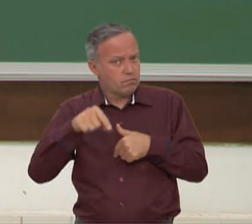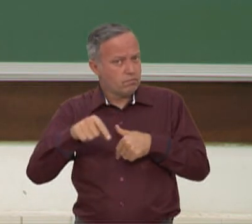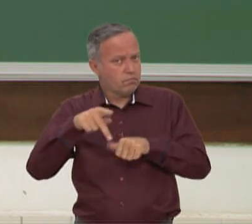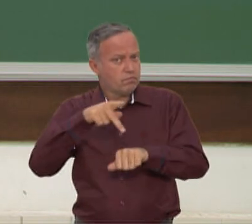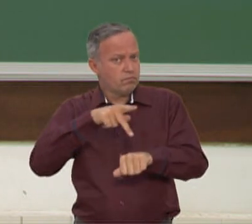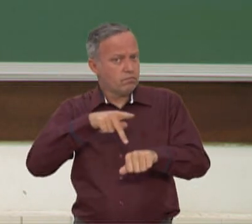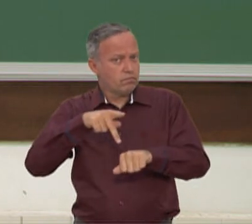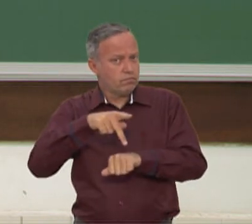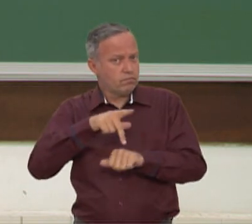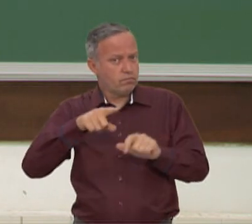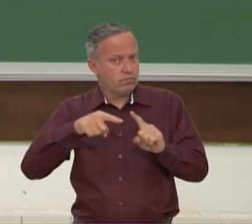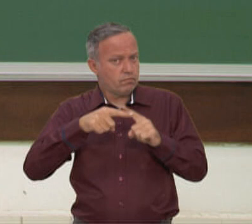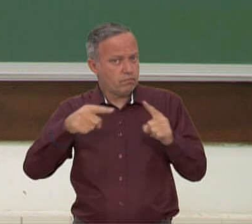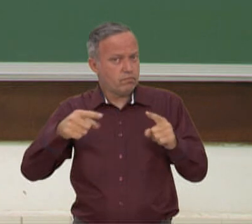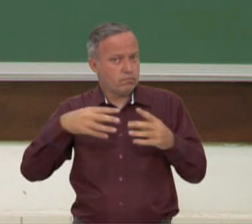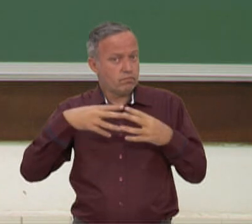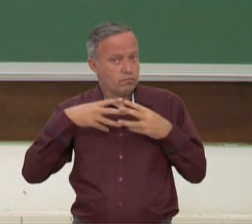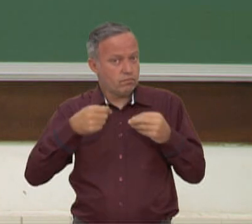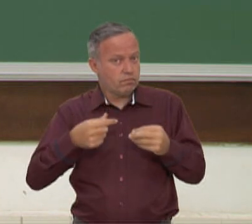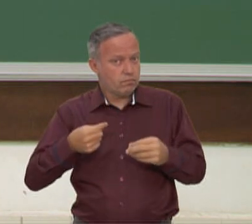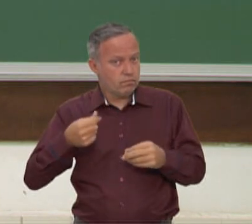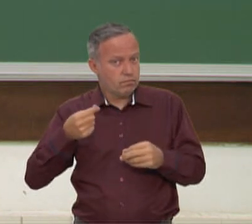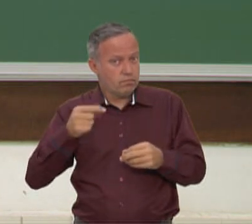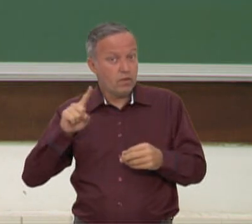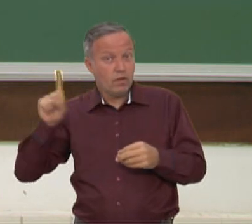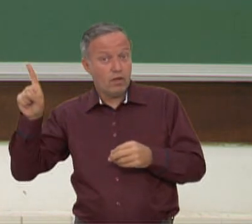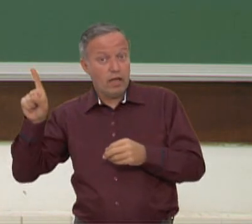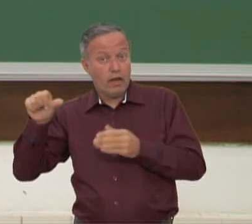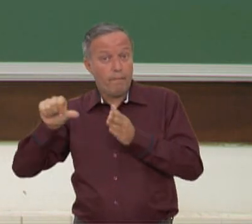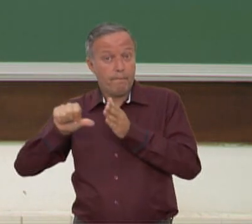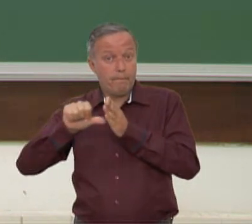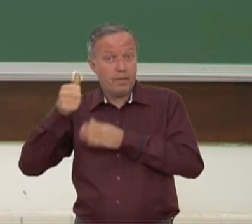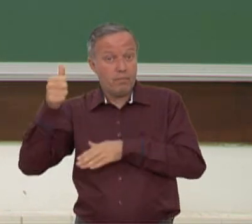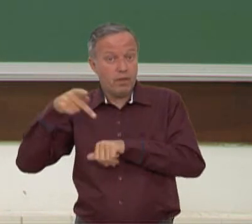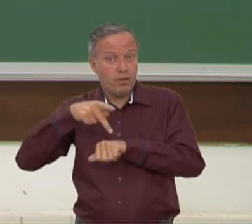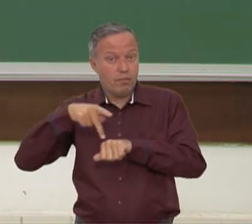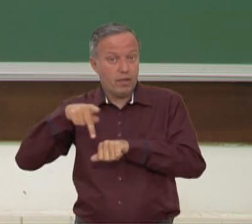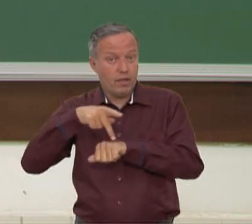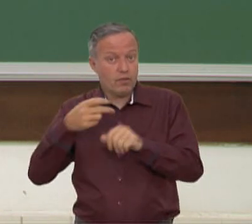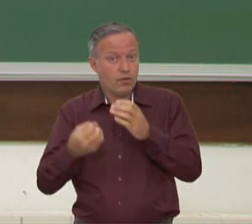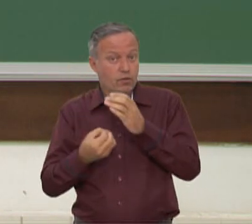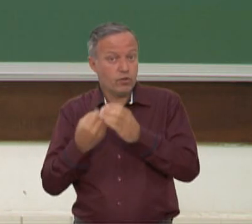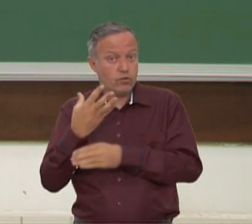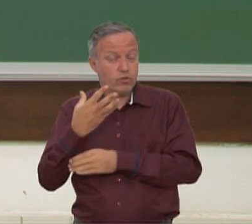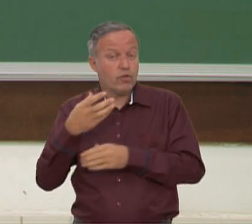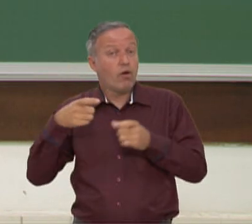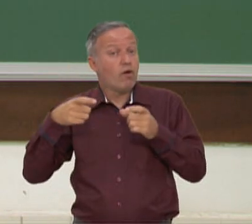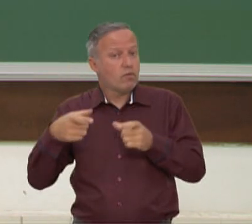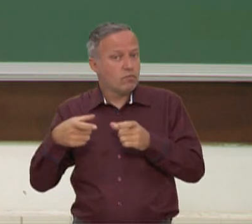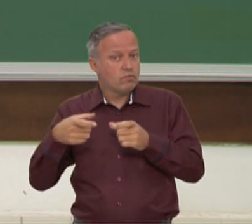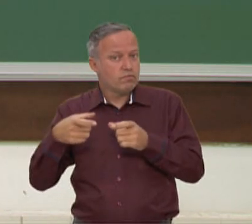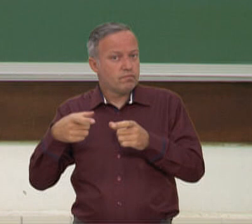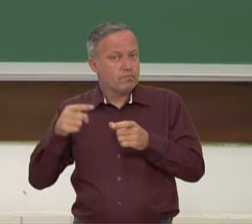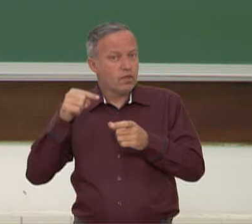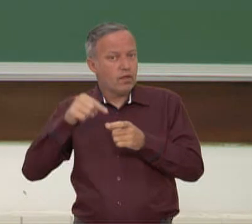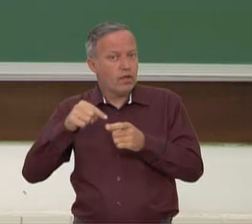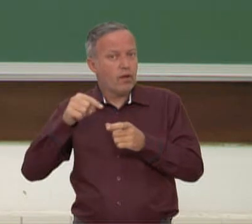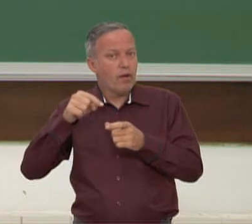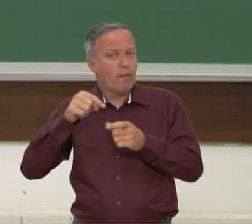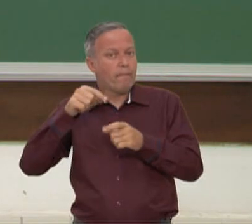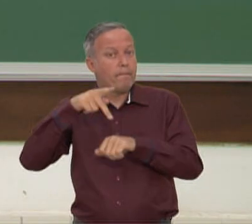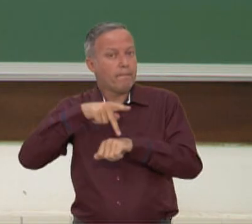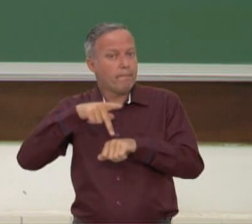mas todo o lucro é revertido lá para o seu país de origem, né? Então isso acaba às vezes